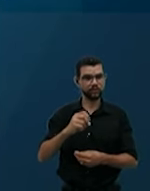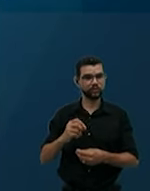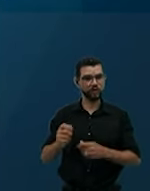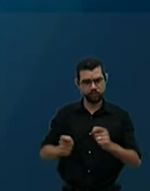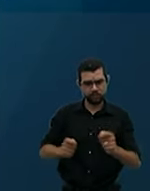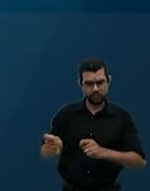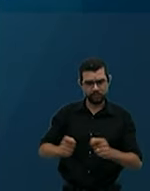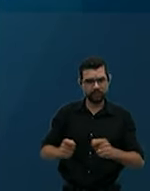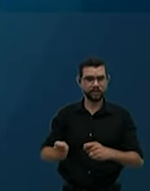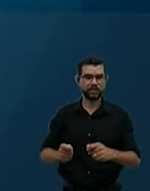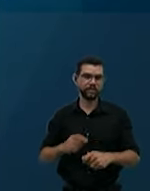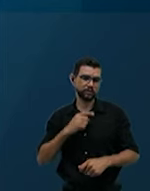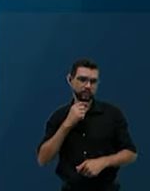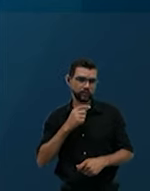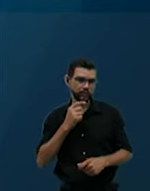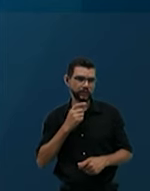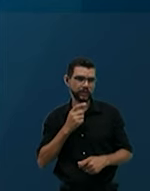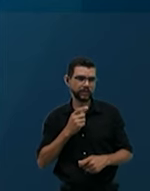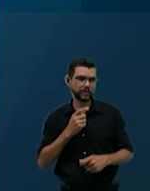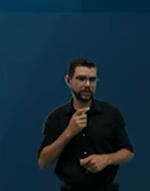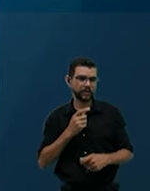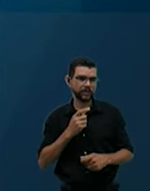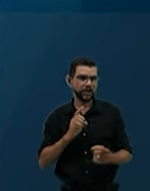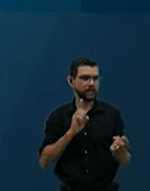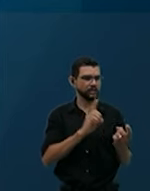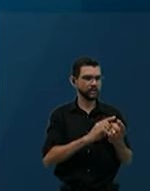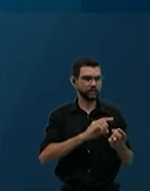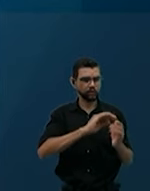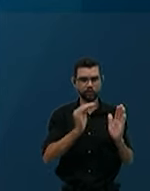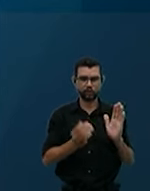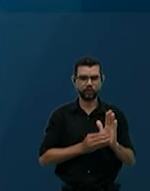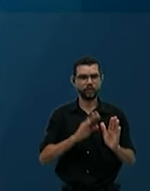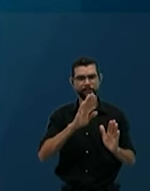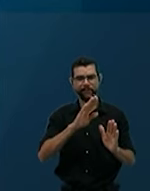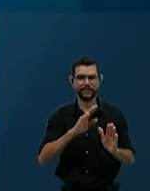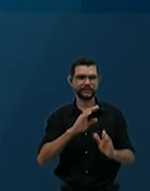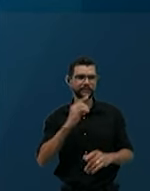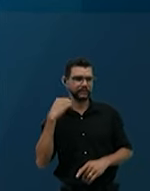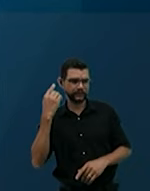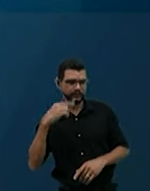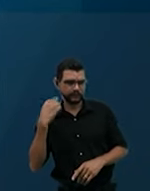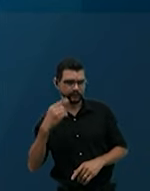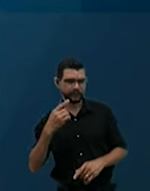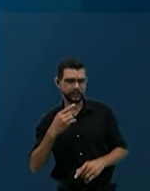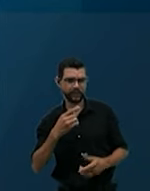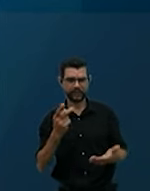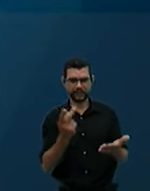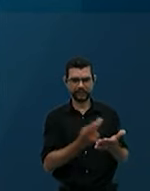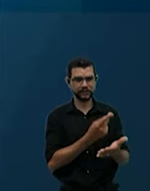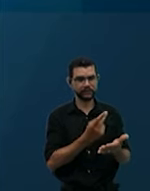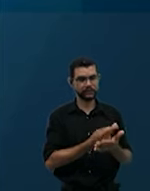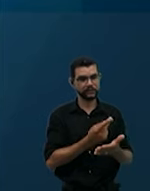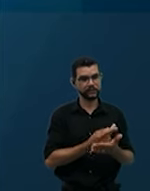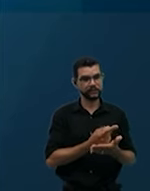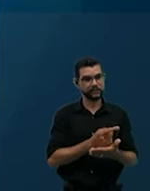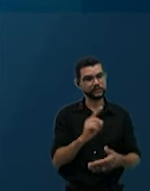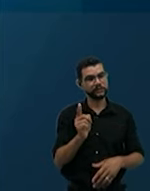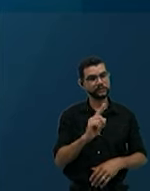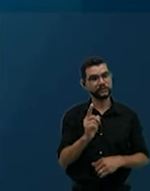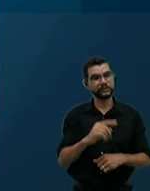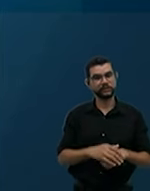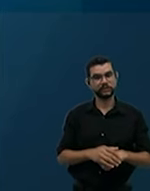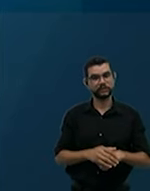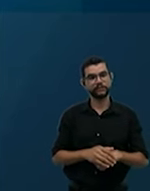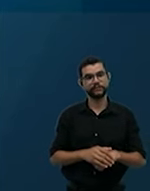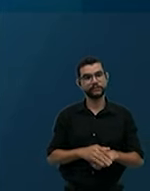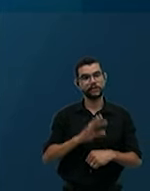a Advocacia Geral da União agiu de má fé, tentando aqui induzir a erro vossas excelências. Mas o fato é que a tese do INSS, a